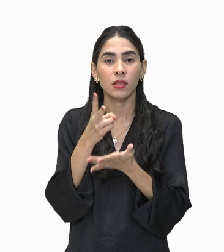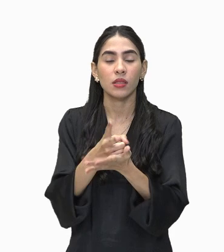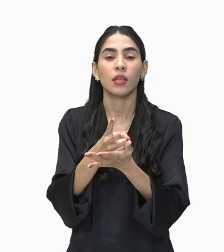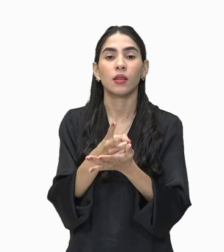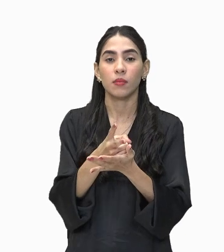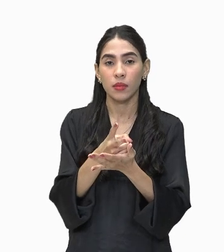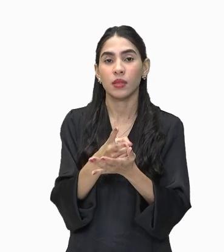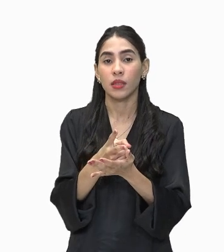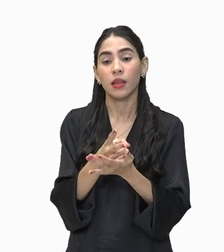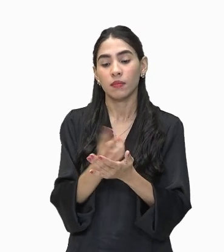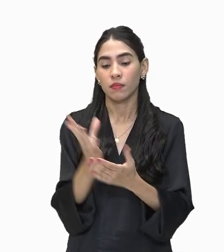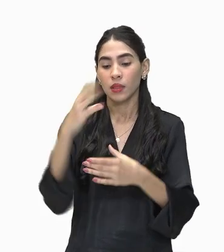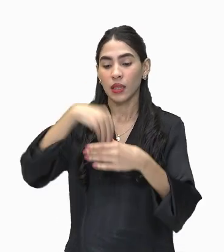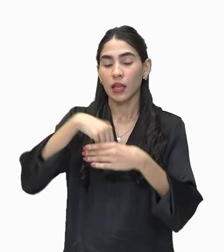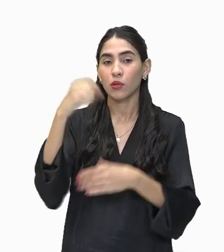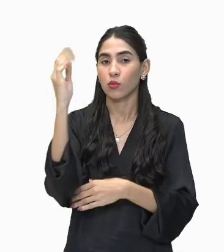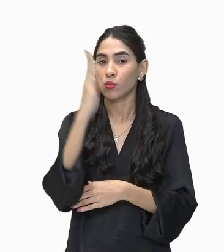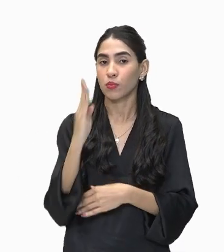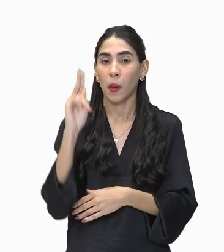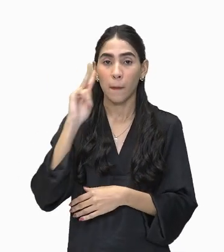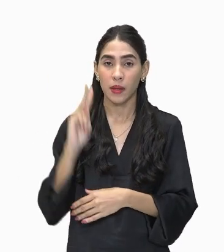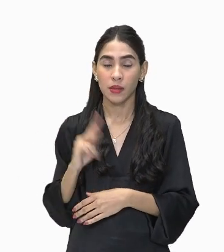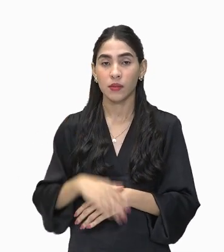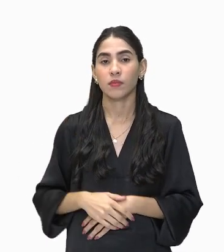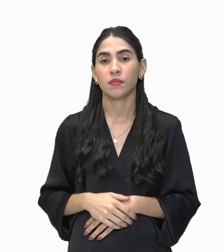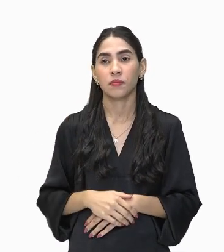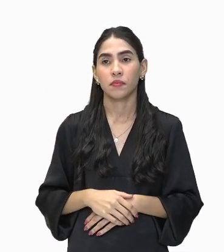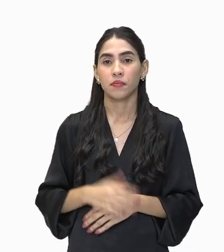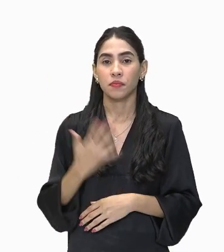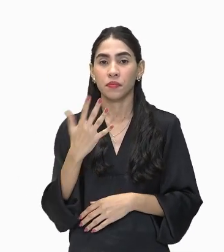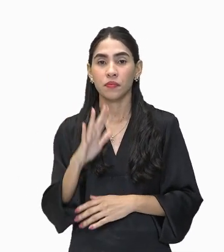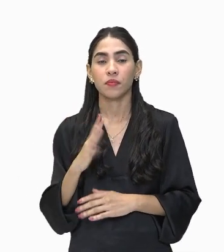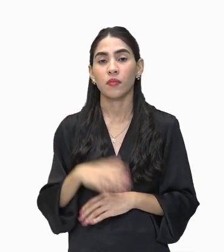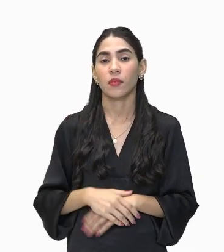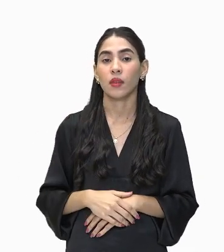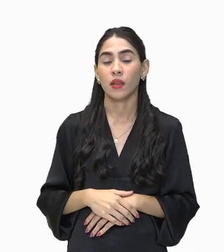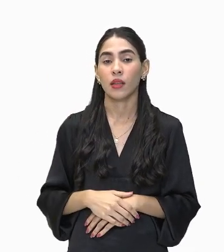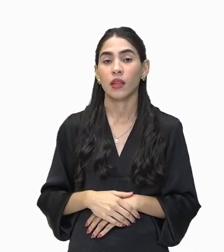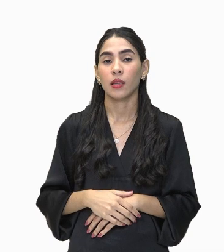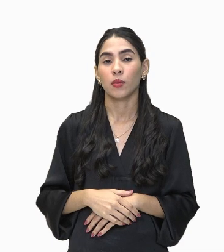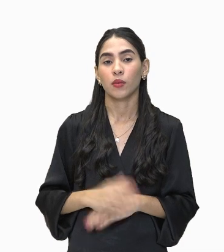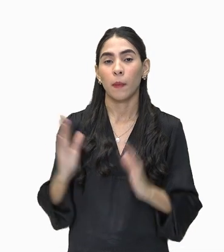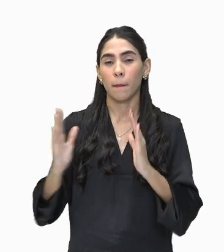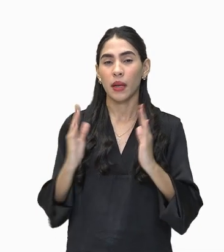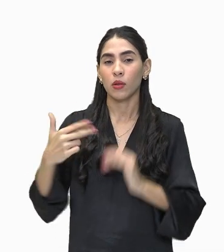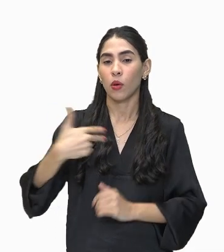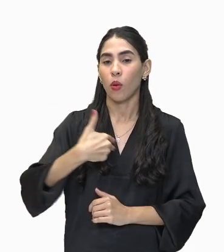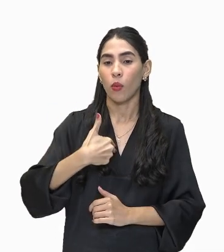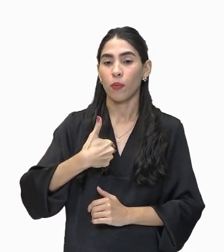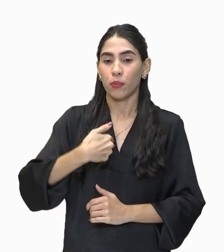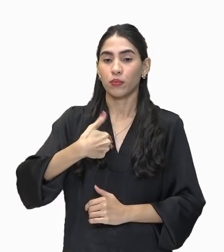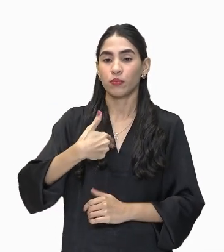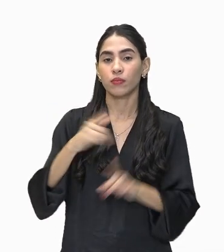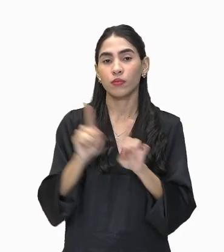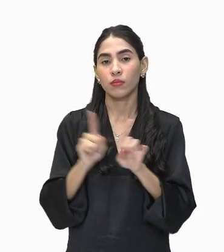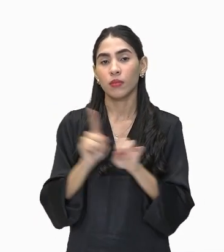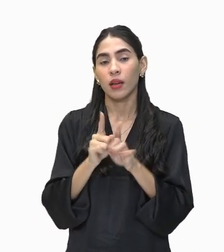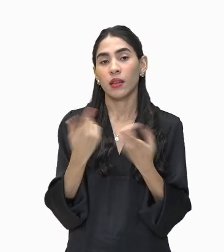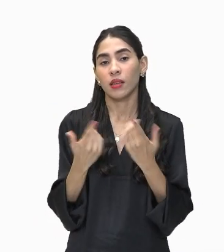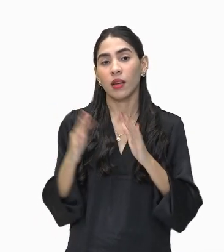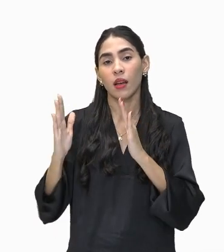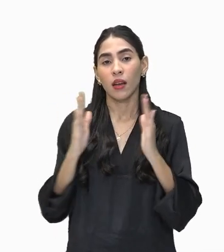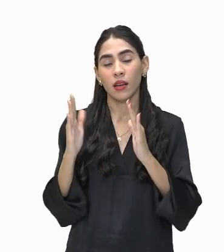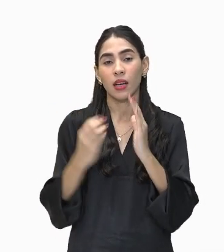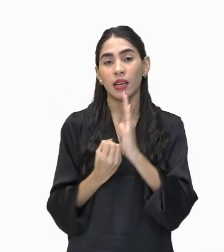do Brasil, né? Desde sempre. Na década da ditadura de Vargas, aí na década de 30, durante a ditadura de Vargas,